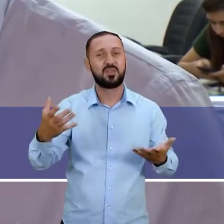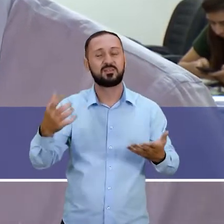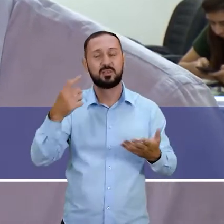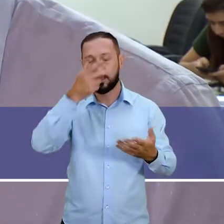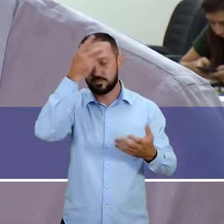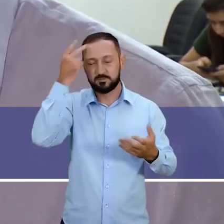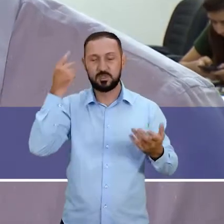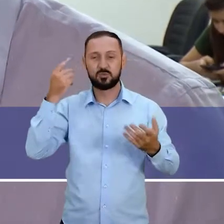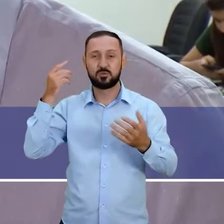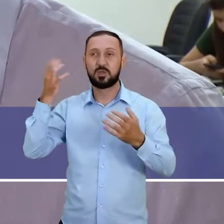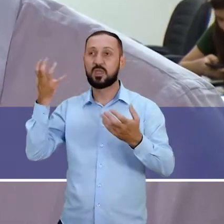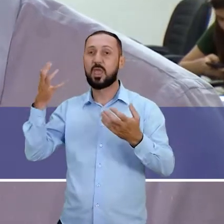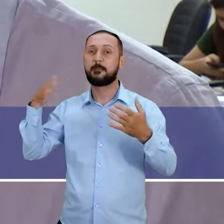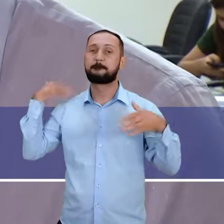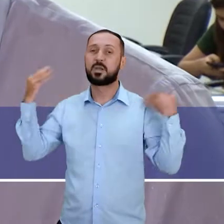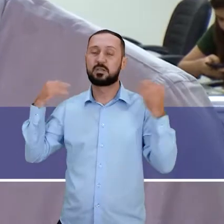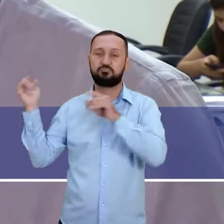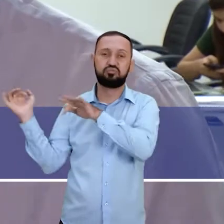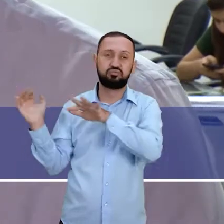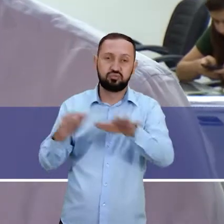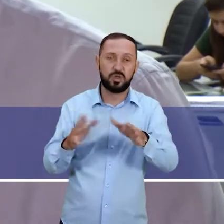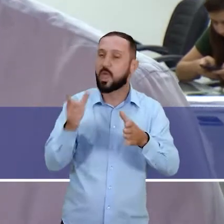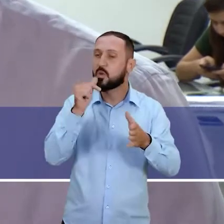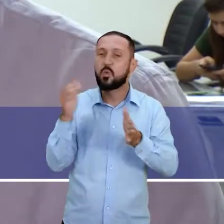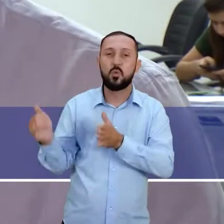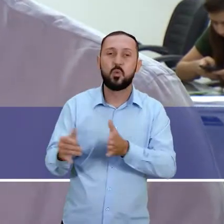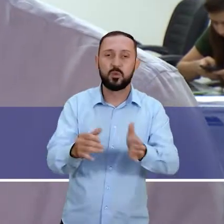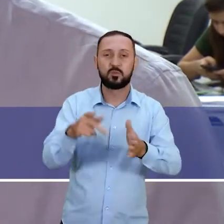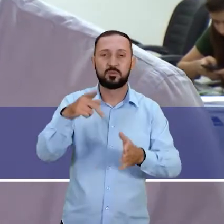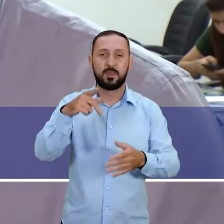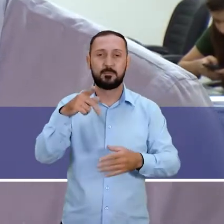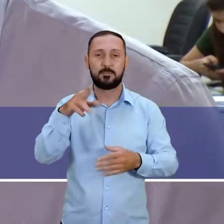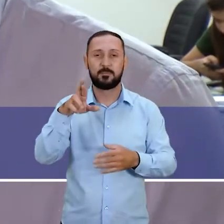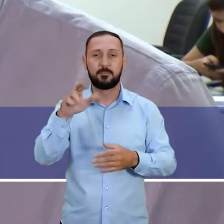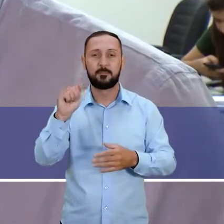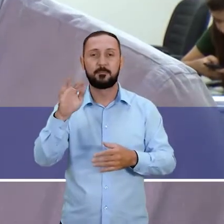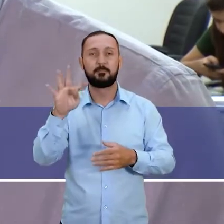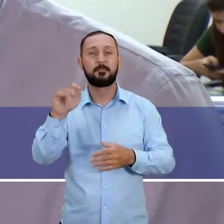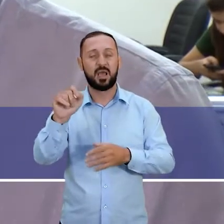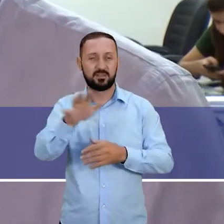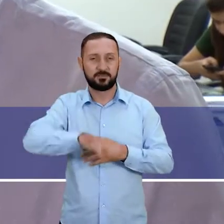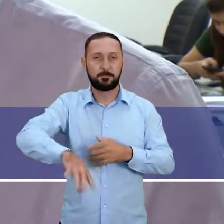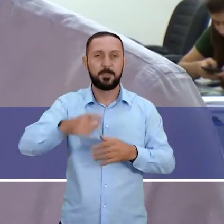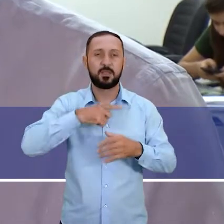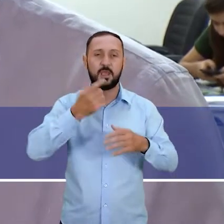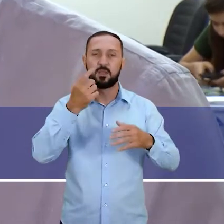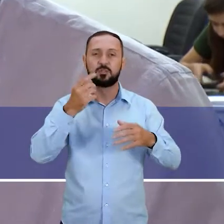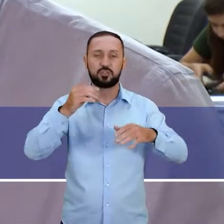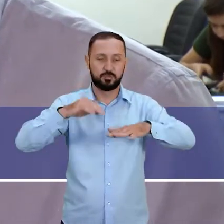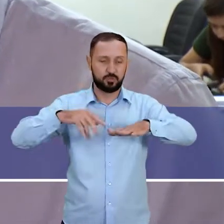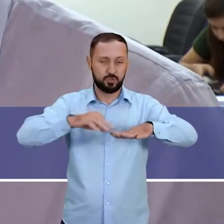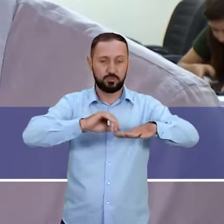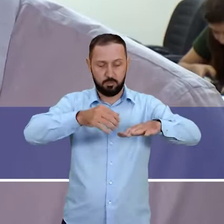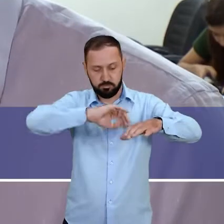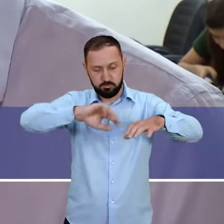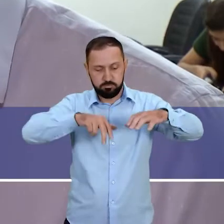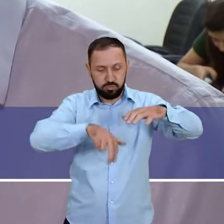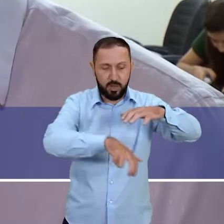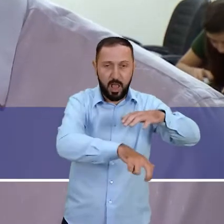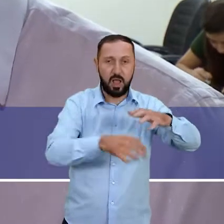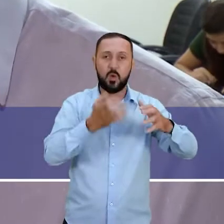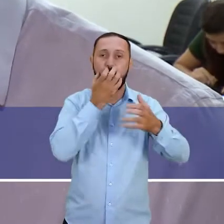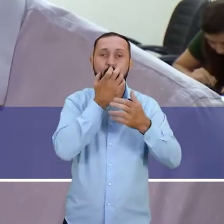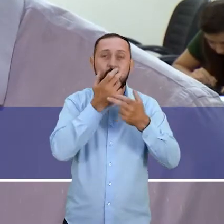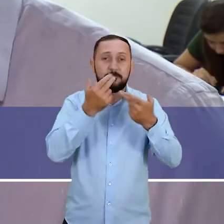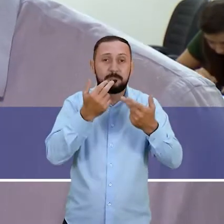os grandes atrativos da região, né, como por exemplo da Prata, e com um conjunto de cavernas e espécies